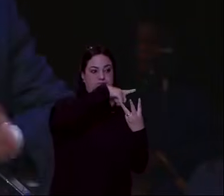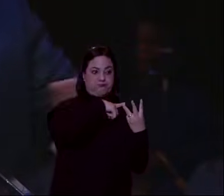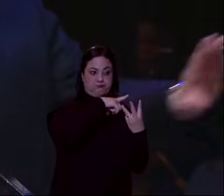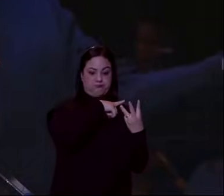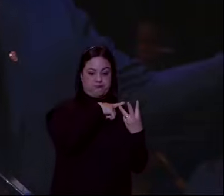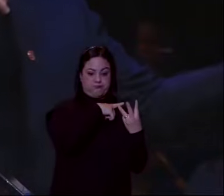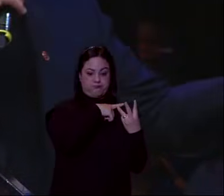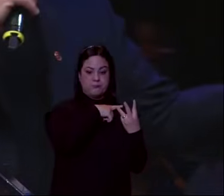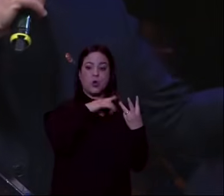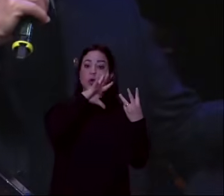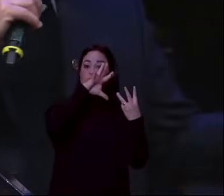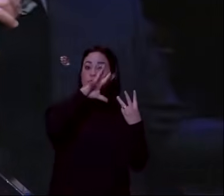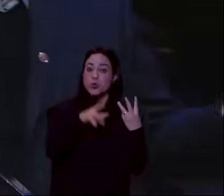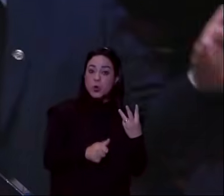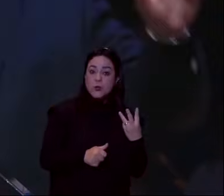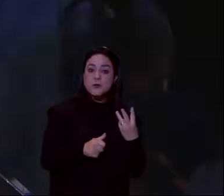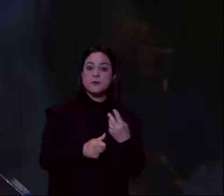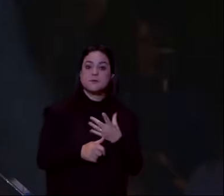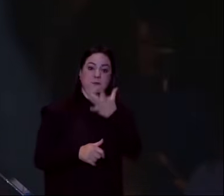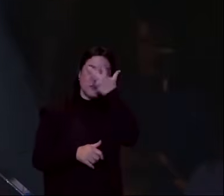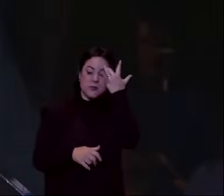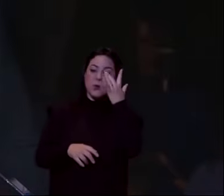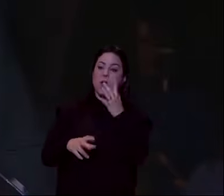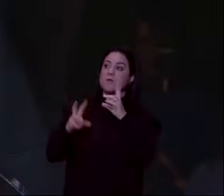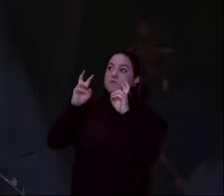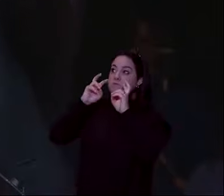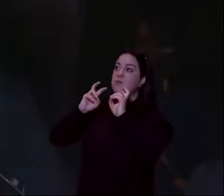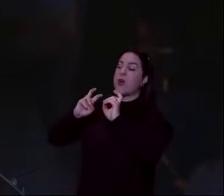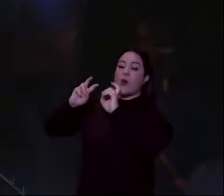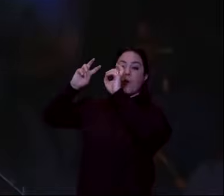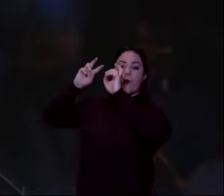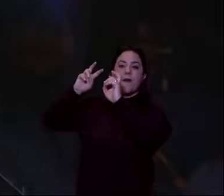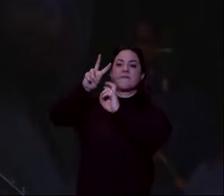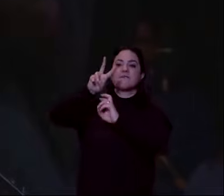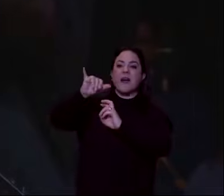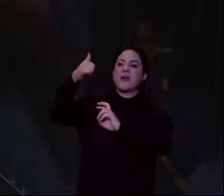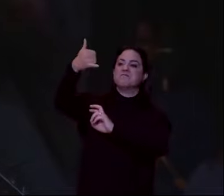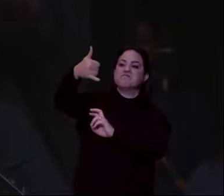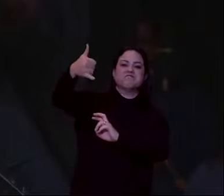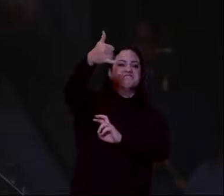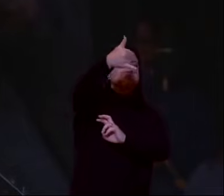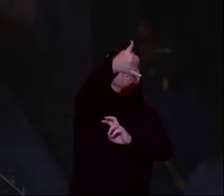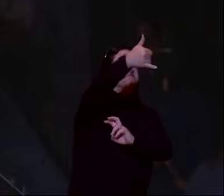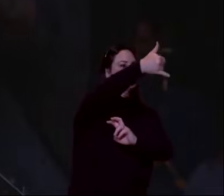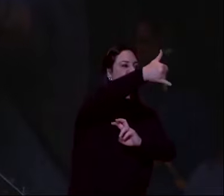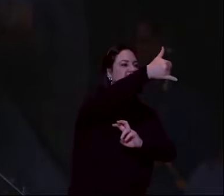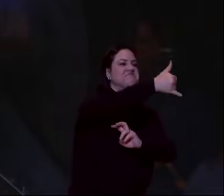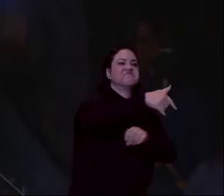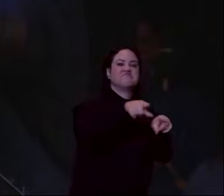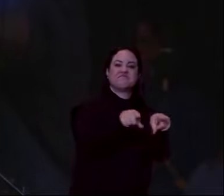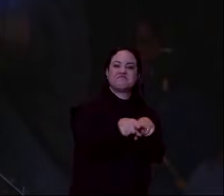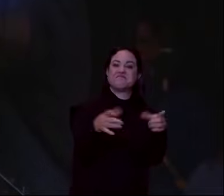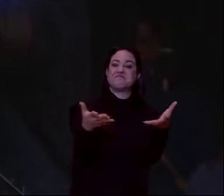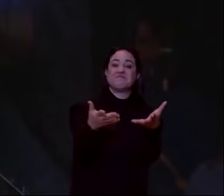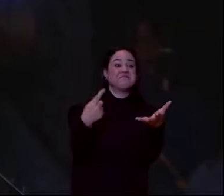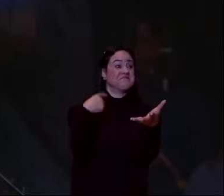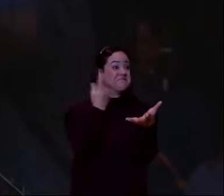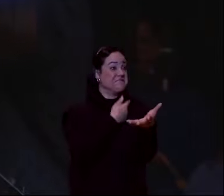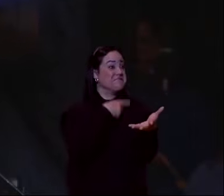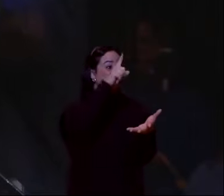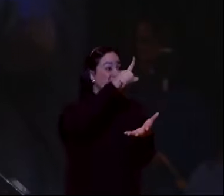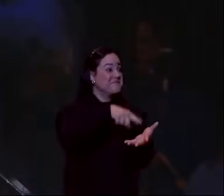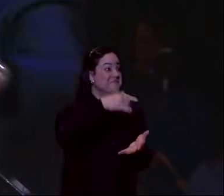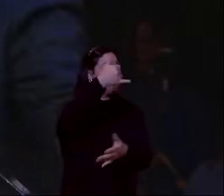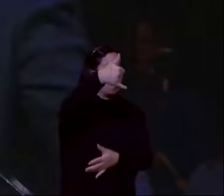ó, todo mundo que invocar, eu vou ungir com o meu Espírito. A gente está vivendo nesse tempo.